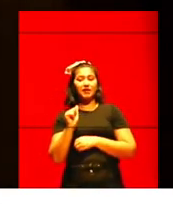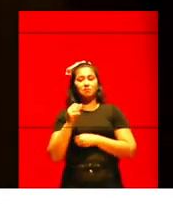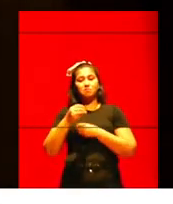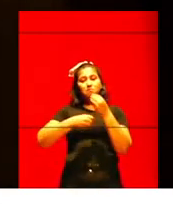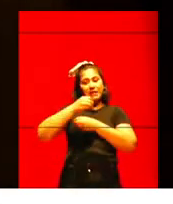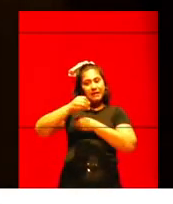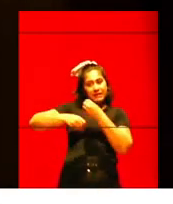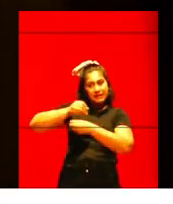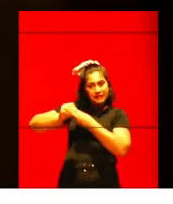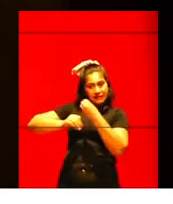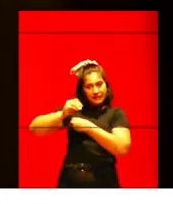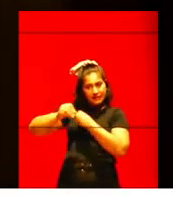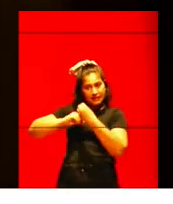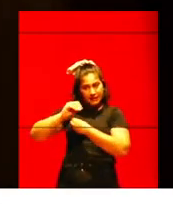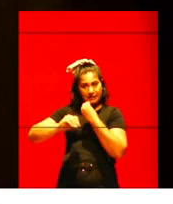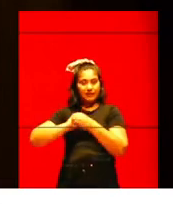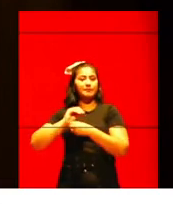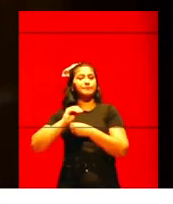Quando que é mista?